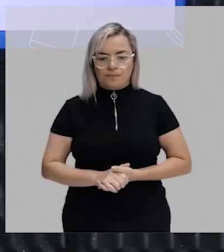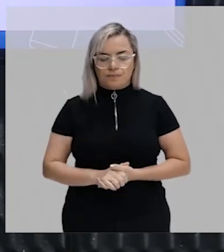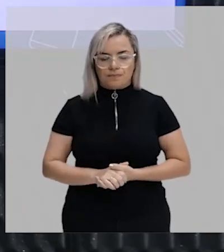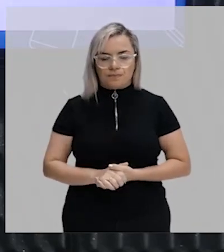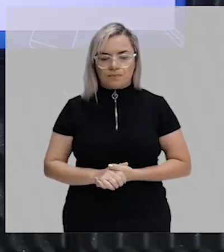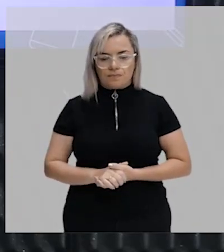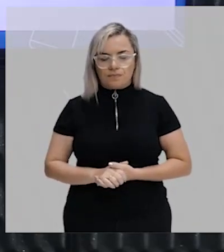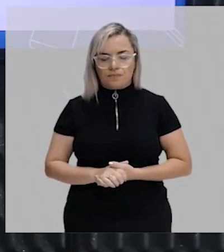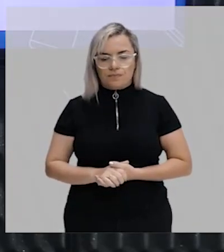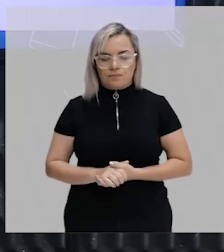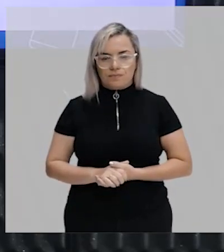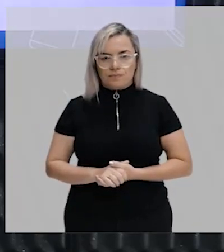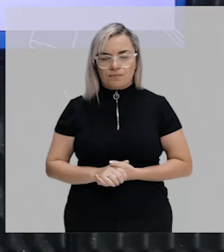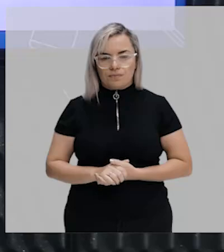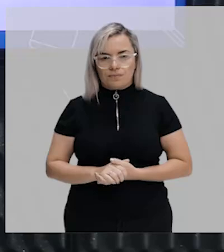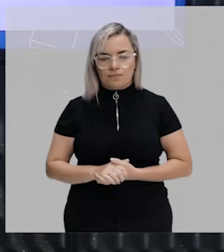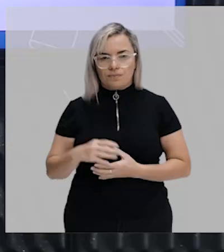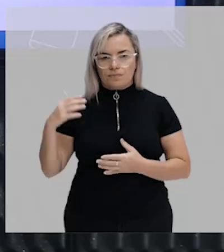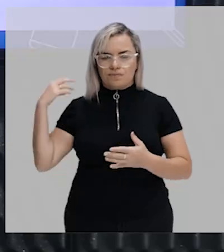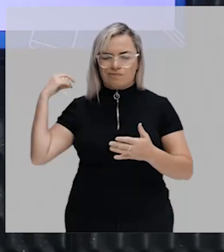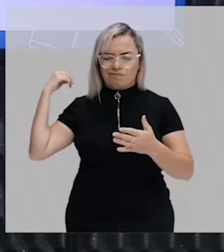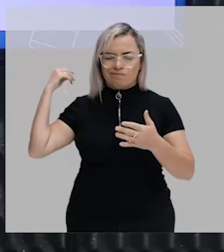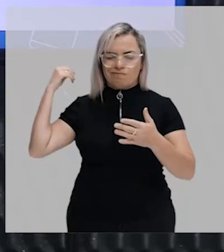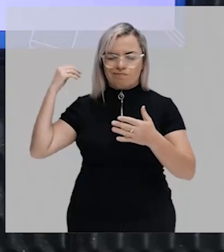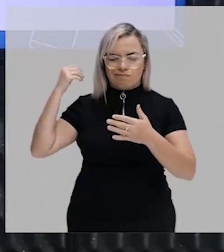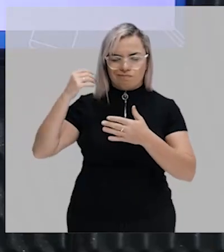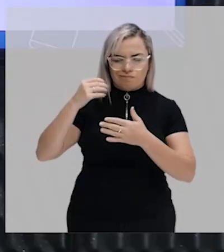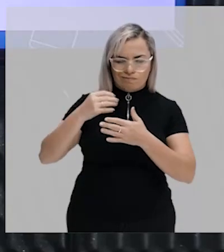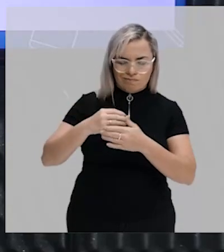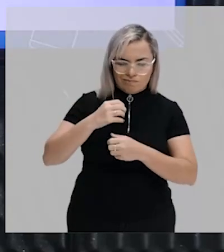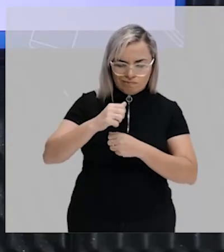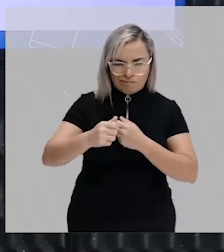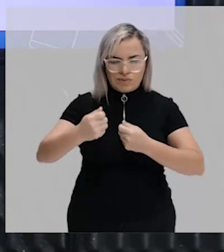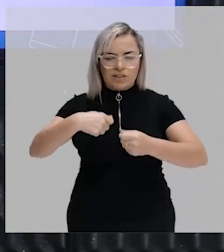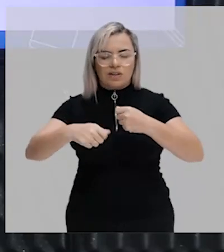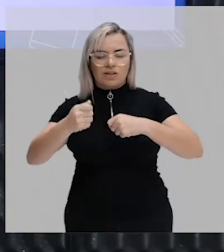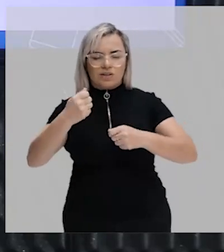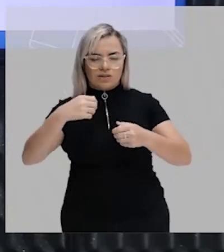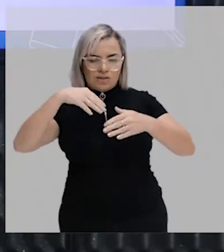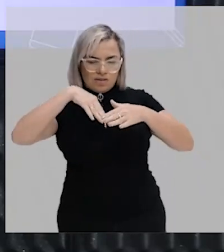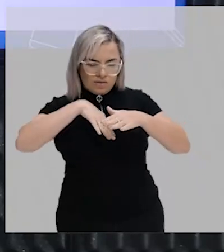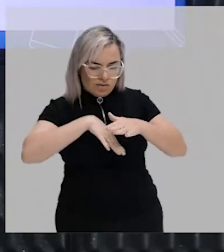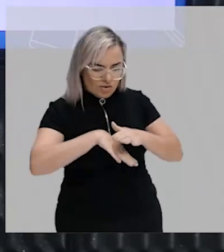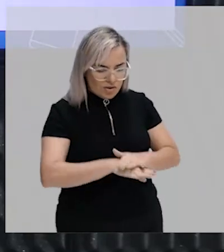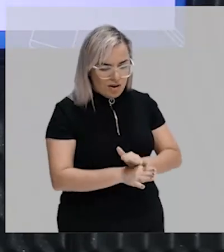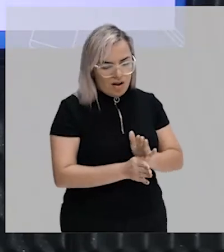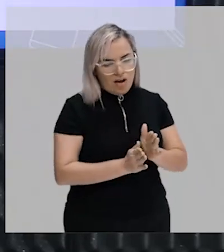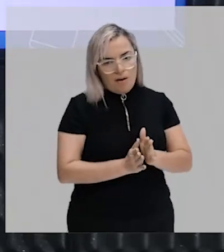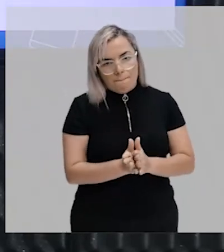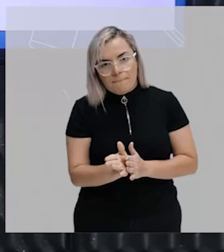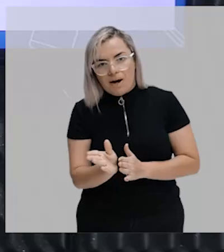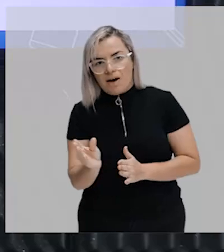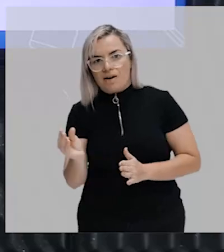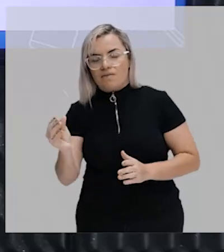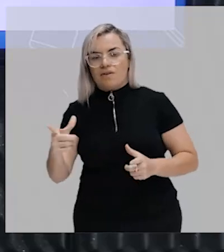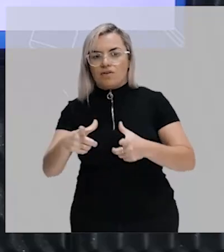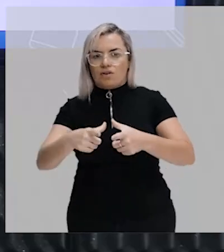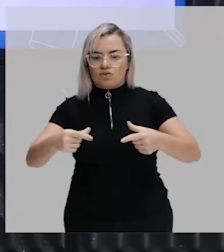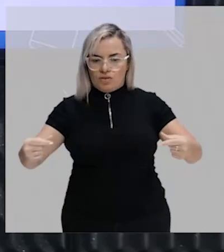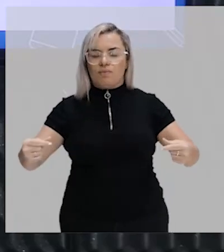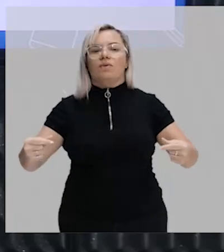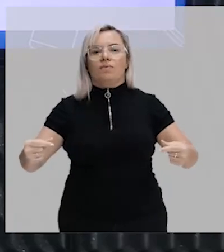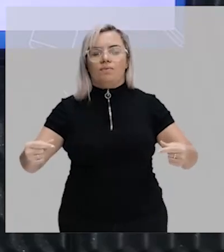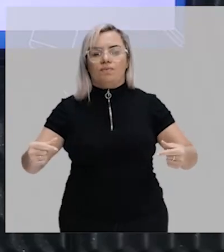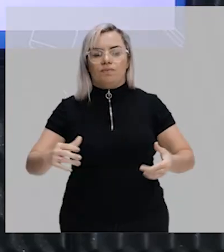para viajar a Japão. Então, nos últimos anos, economizei para viajar ao Japão.